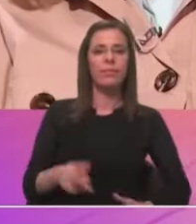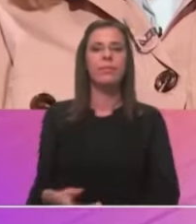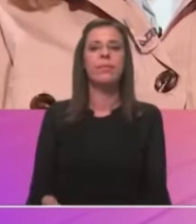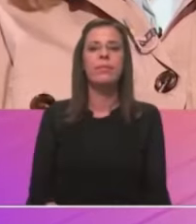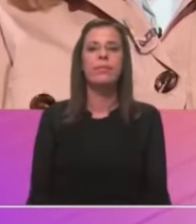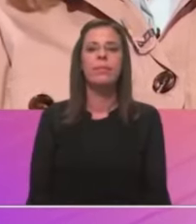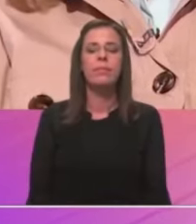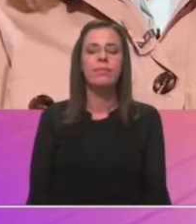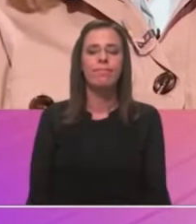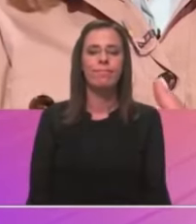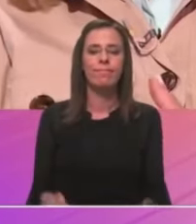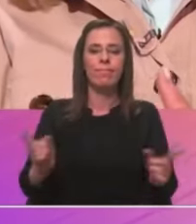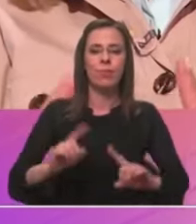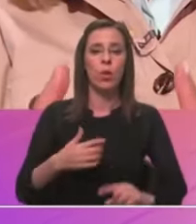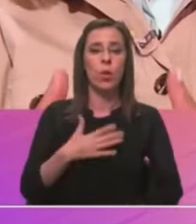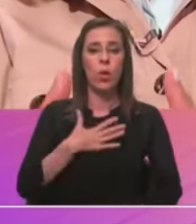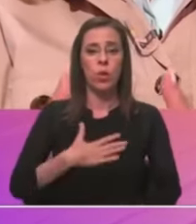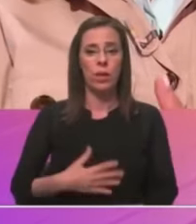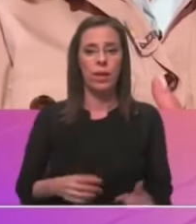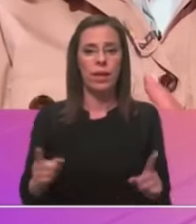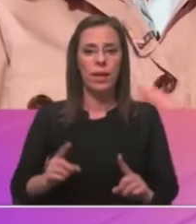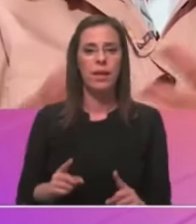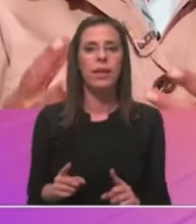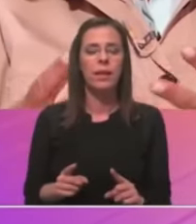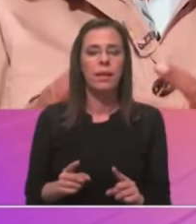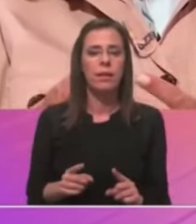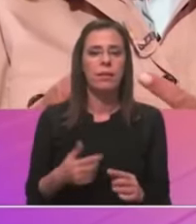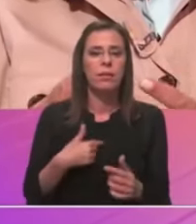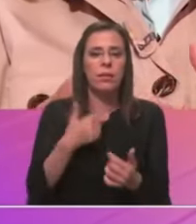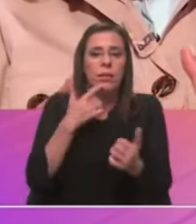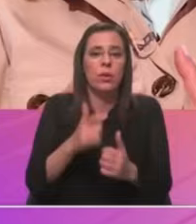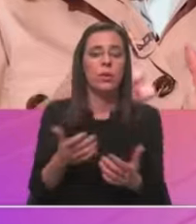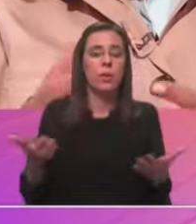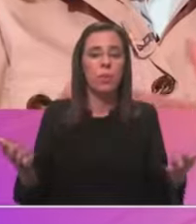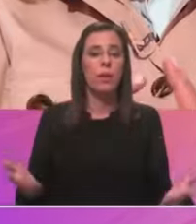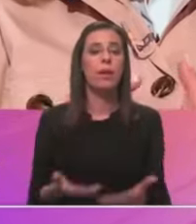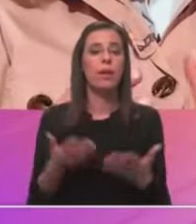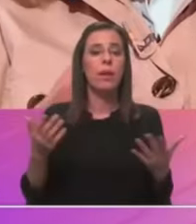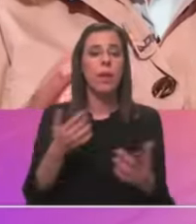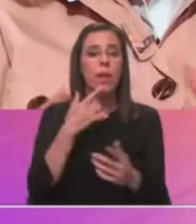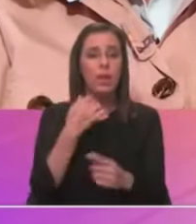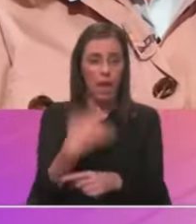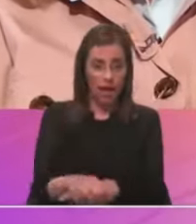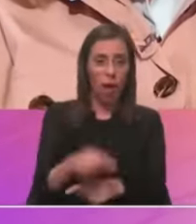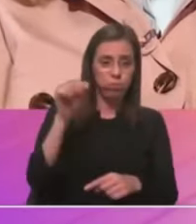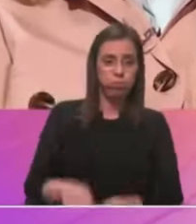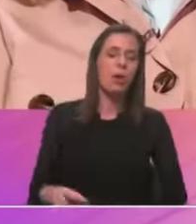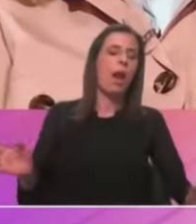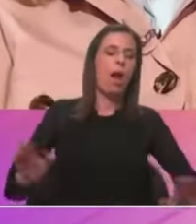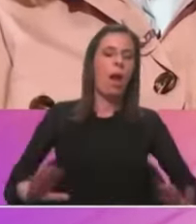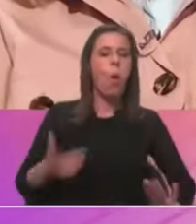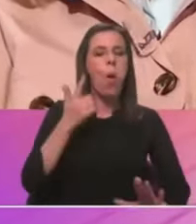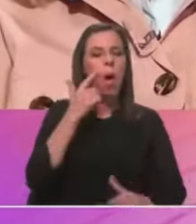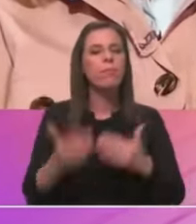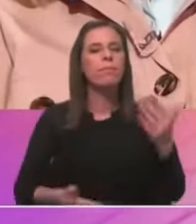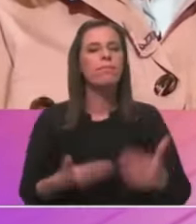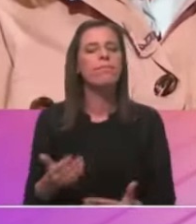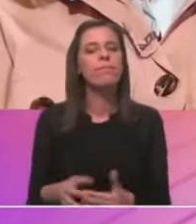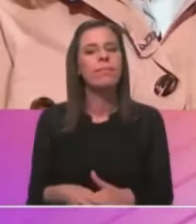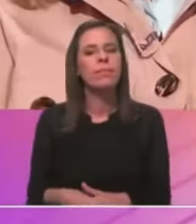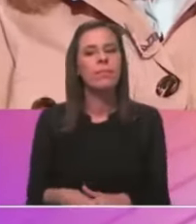pronto não era aquilo que eu desejaria mas também não nós não podemos eh à partir a dizer logo que não não é mas achei